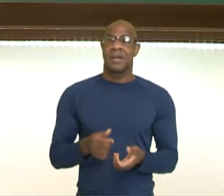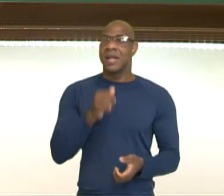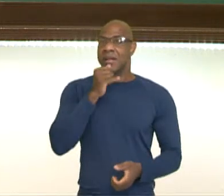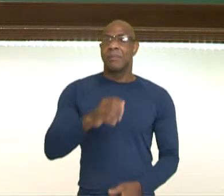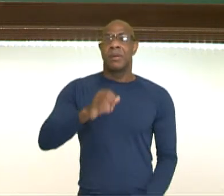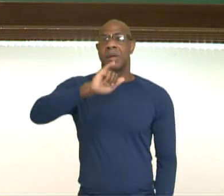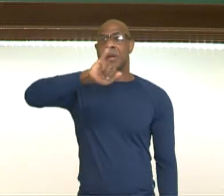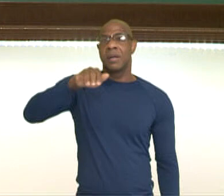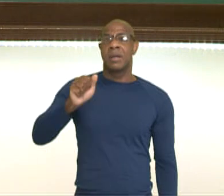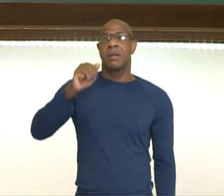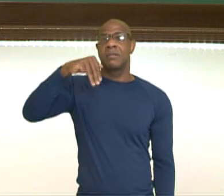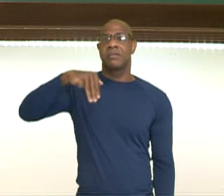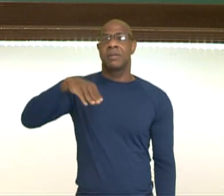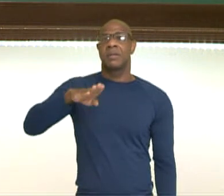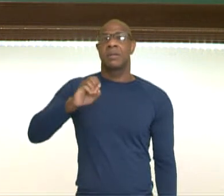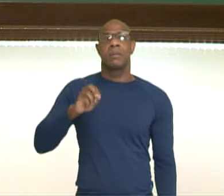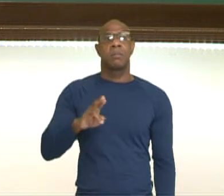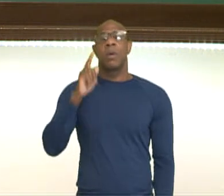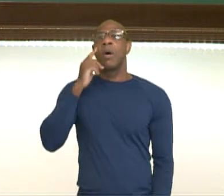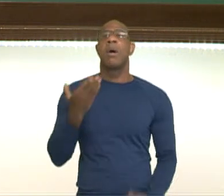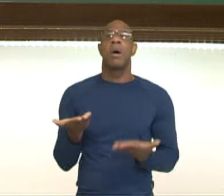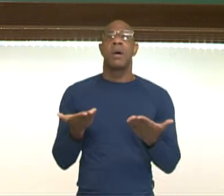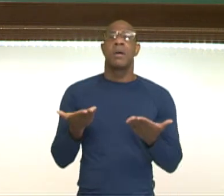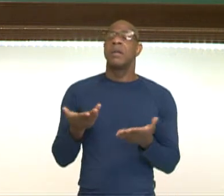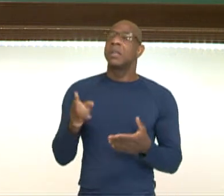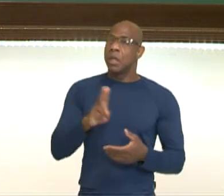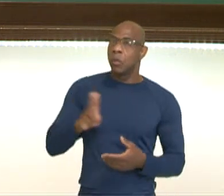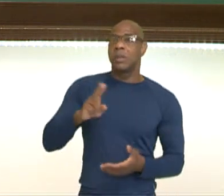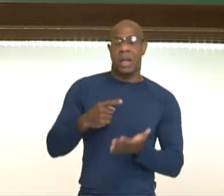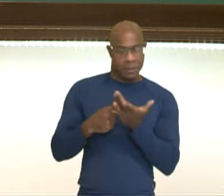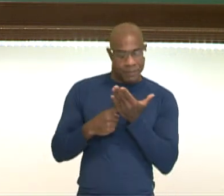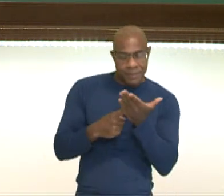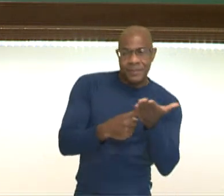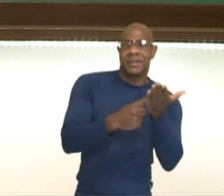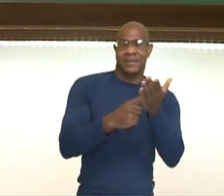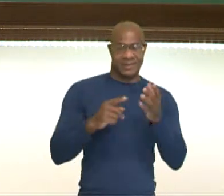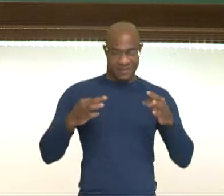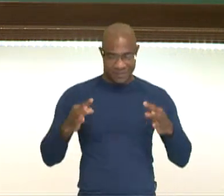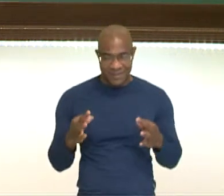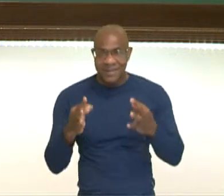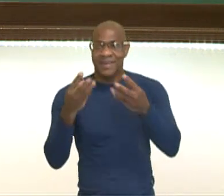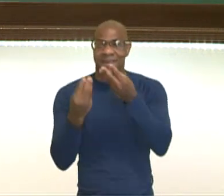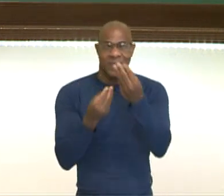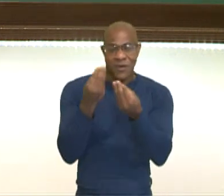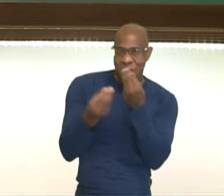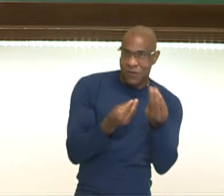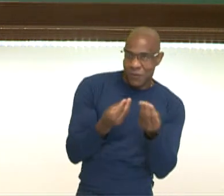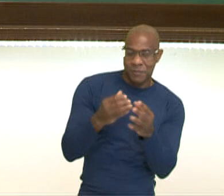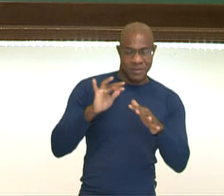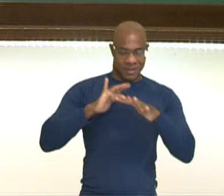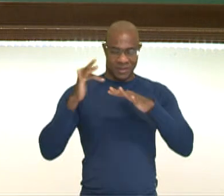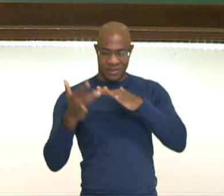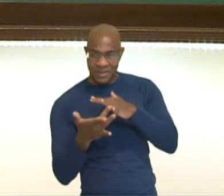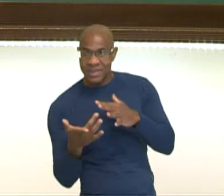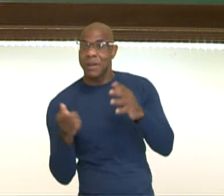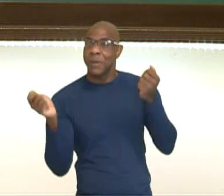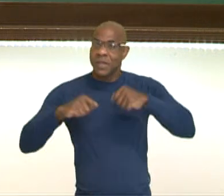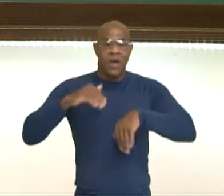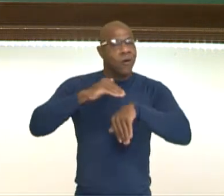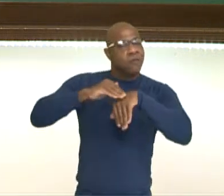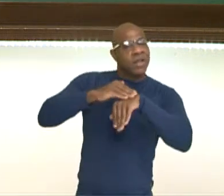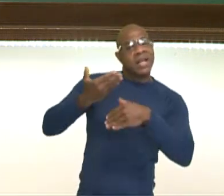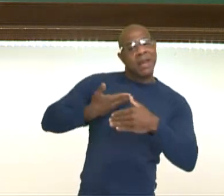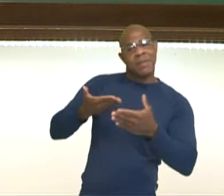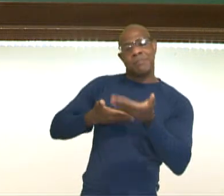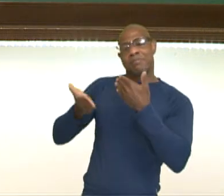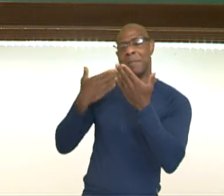você usa a tecnologia o quê? Das redes sociais, a tecnologia de poder conversar com seus colegas e estar